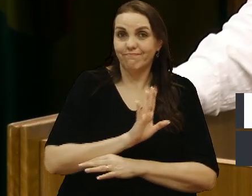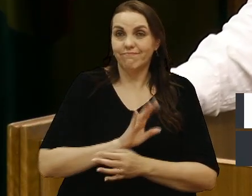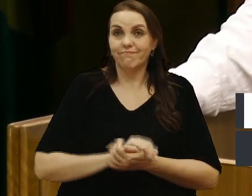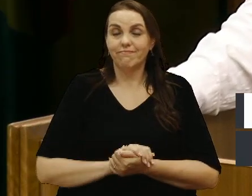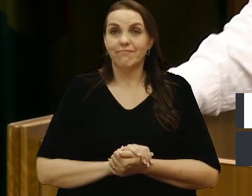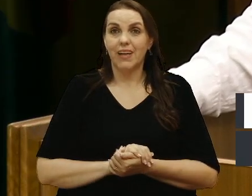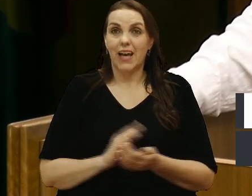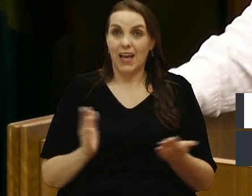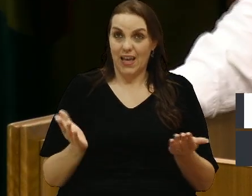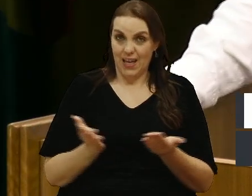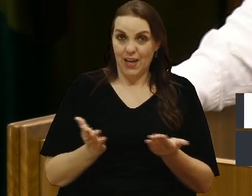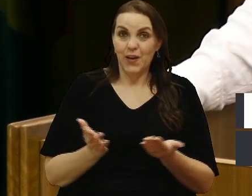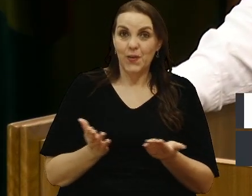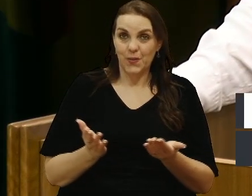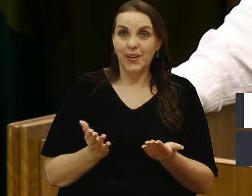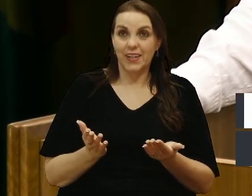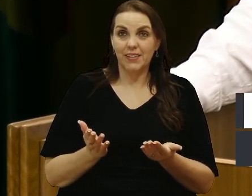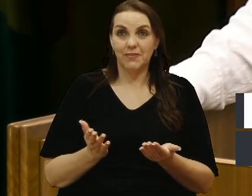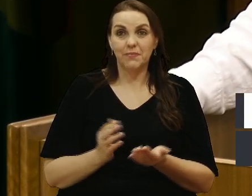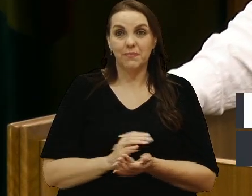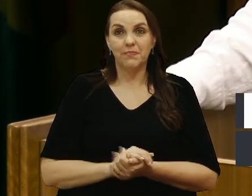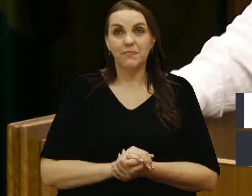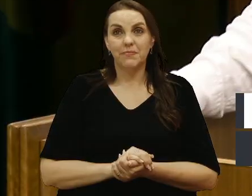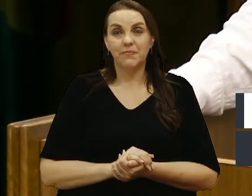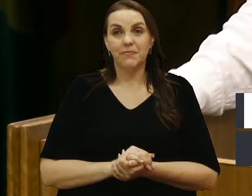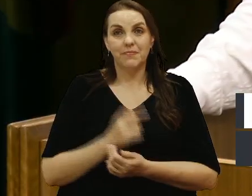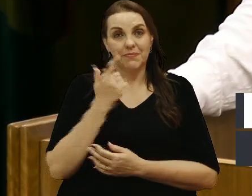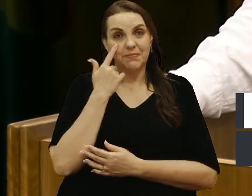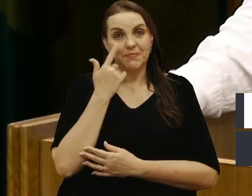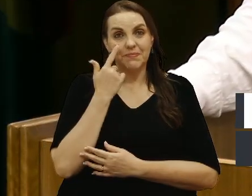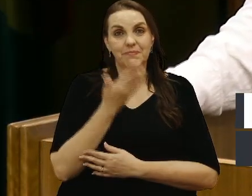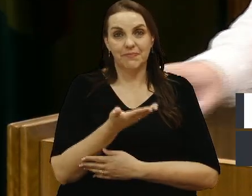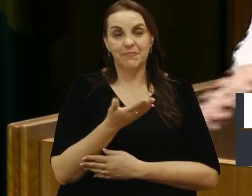E agora, tu vê